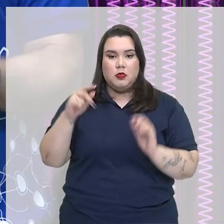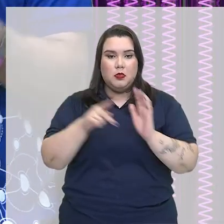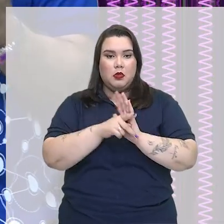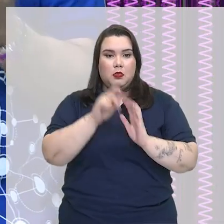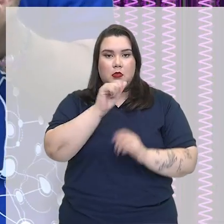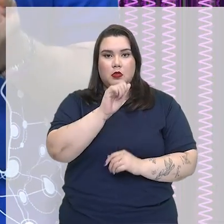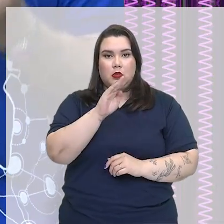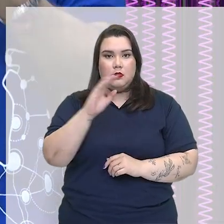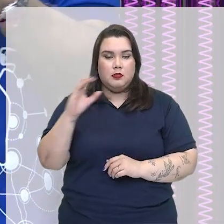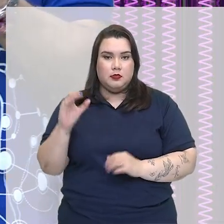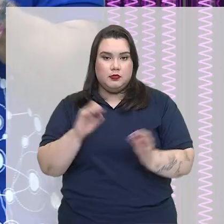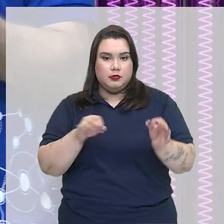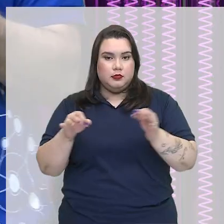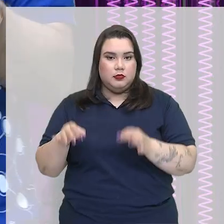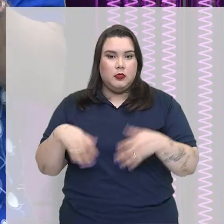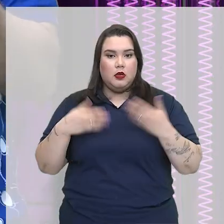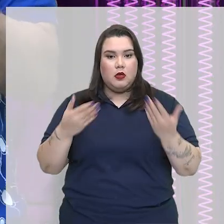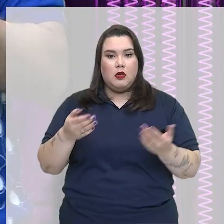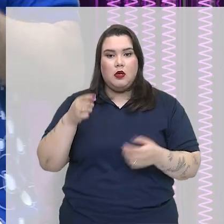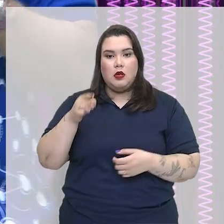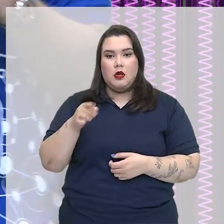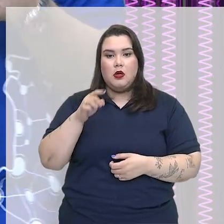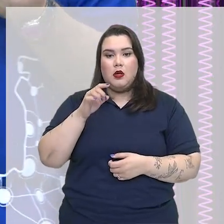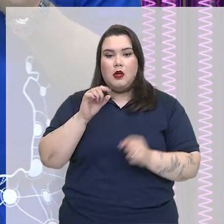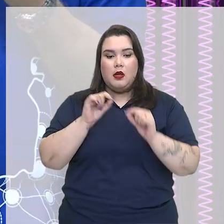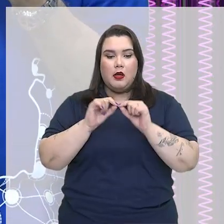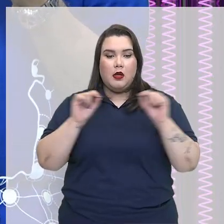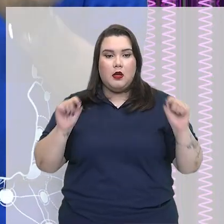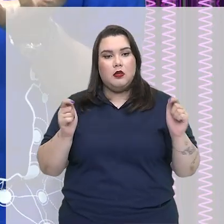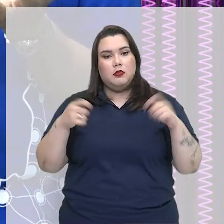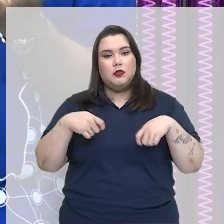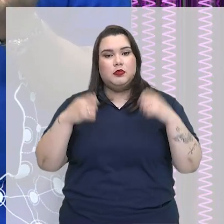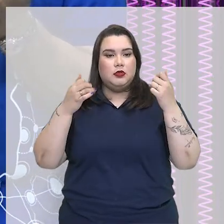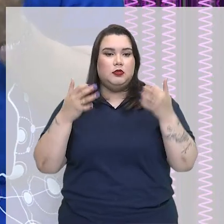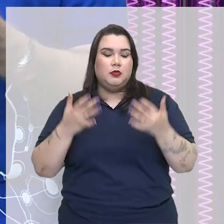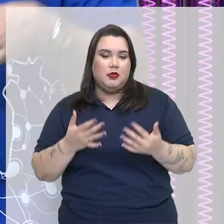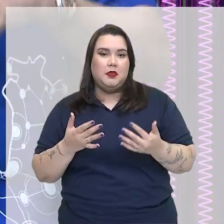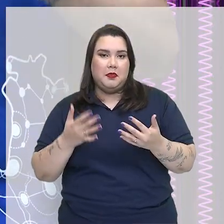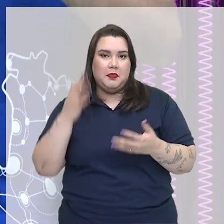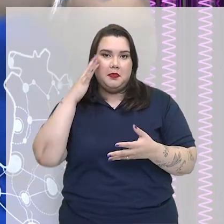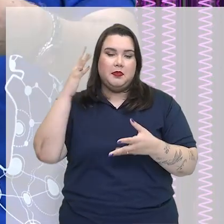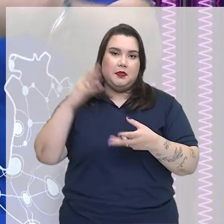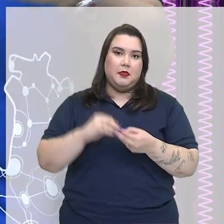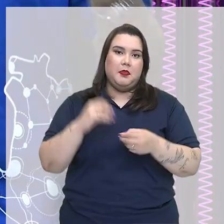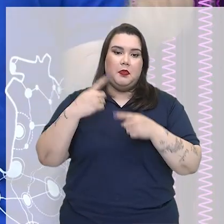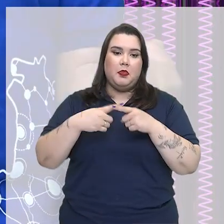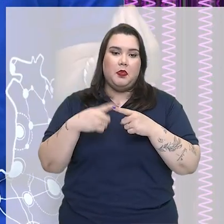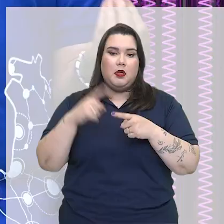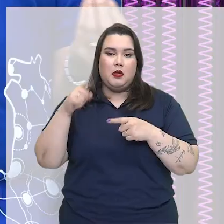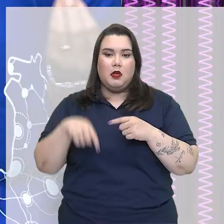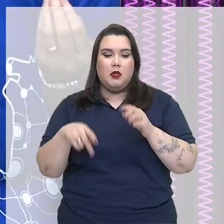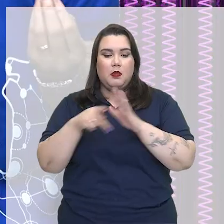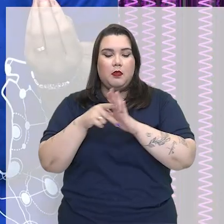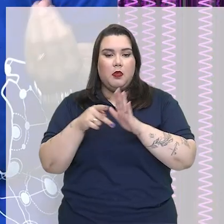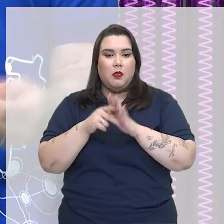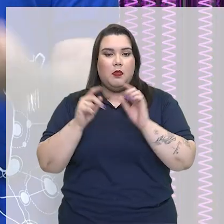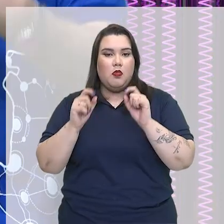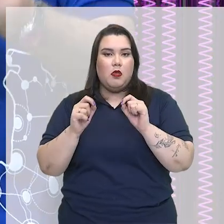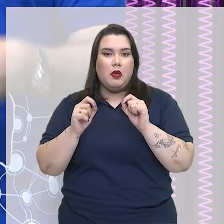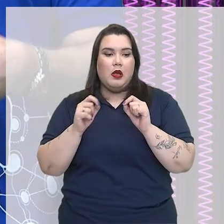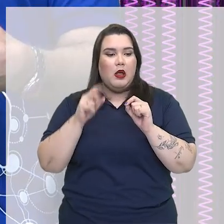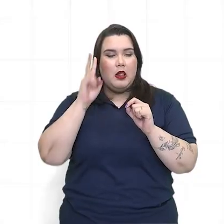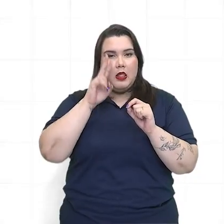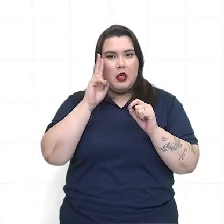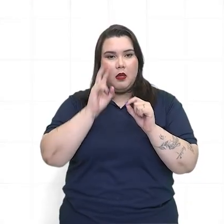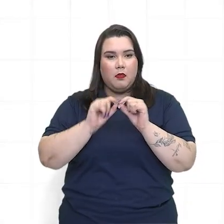alfabeto. Agora, a reta eu já posso exatamente dar uma definida, né? Porque foi uma extensão do segmento de reta.